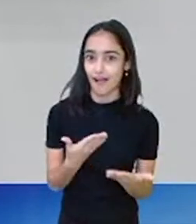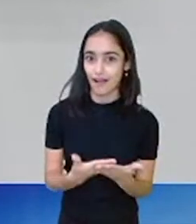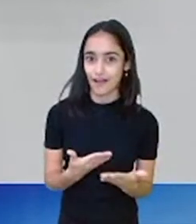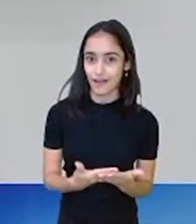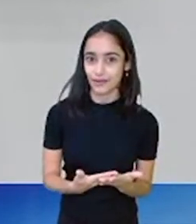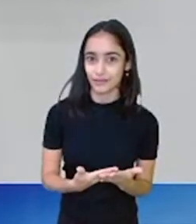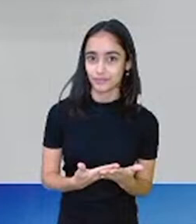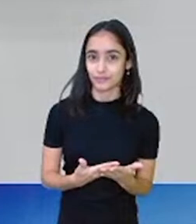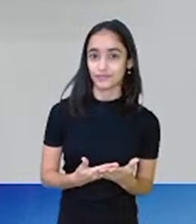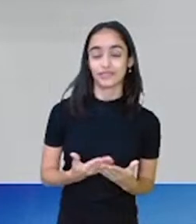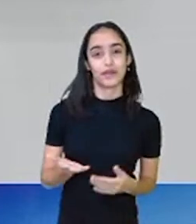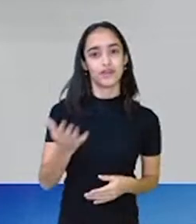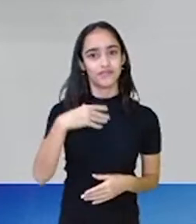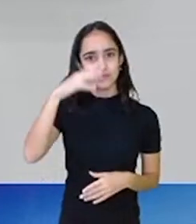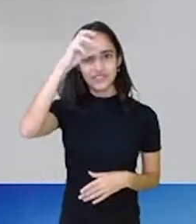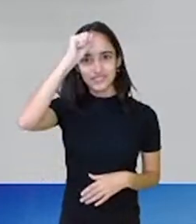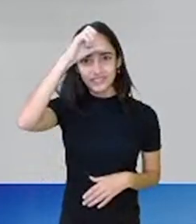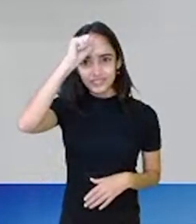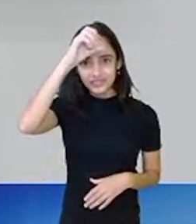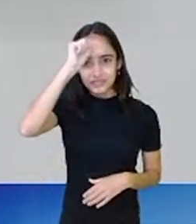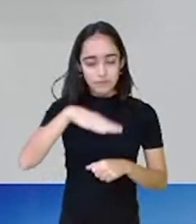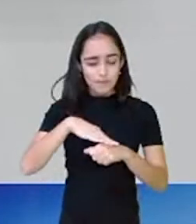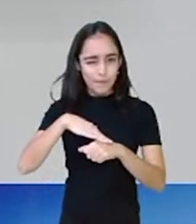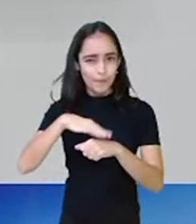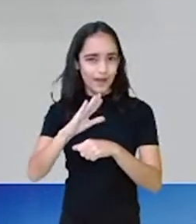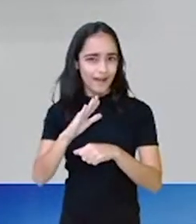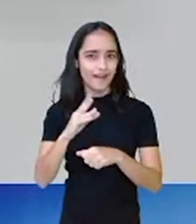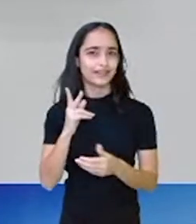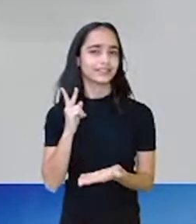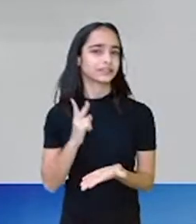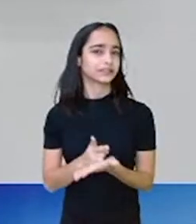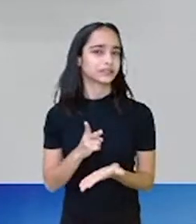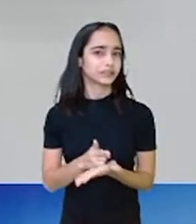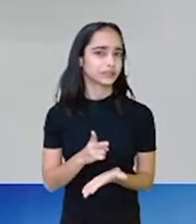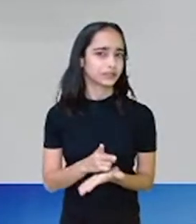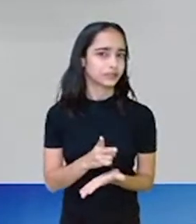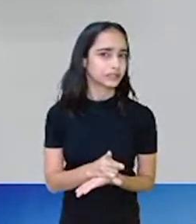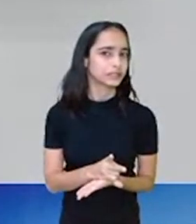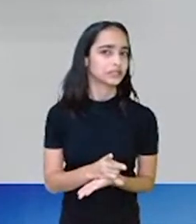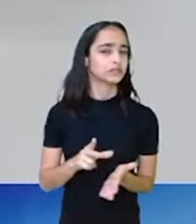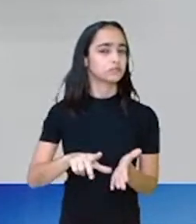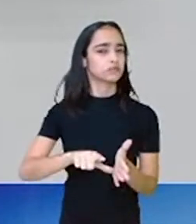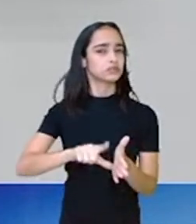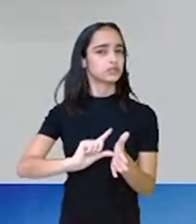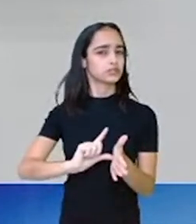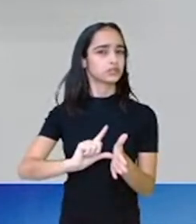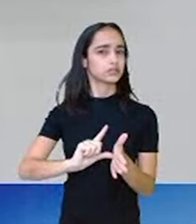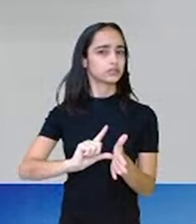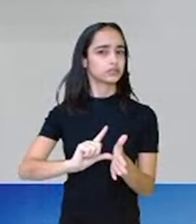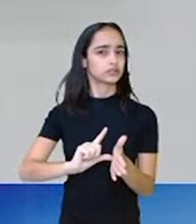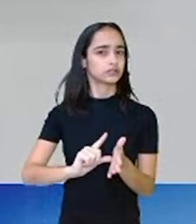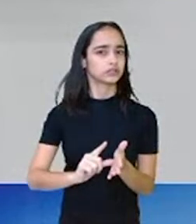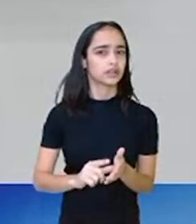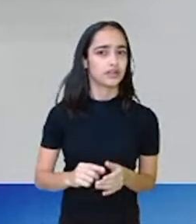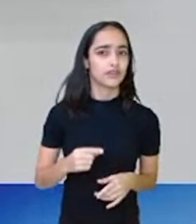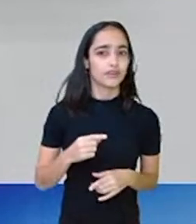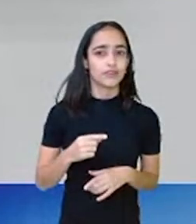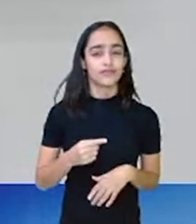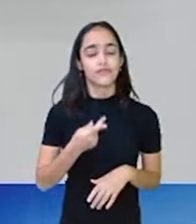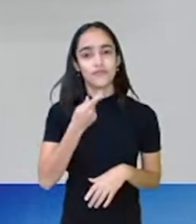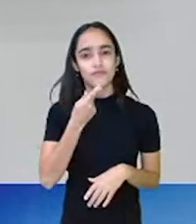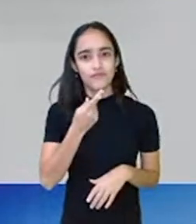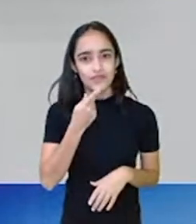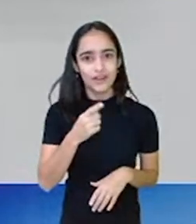vamos aprender ainda mais. Sempre antes falo sobre, lá vocês assistiram, lá a